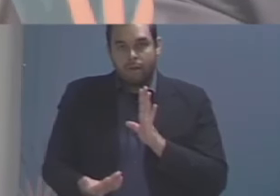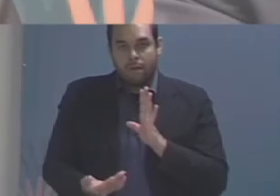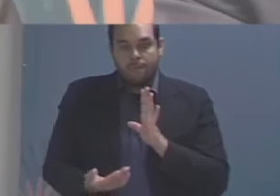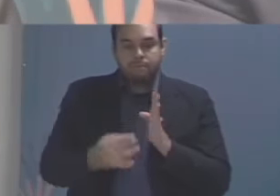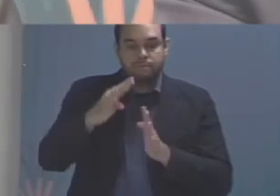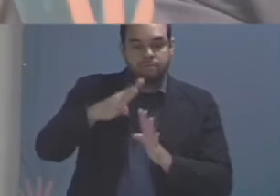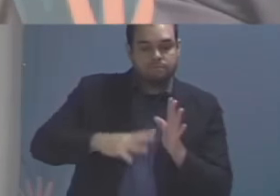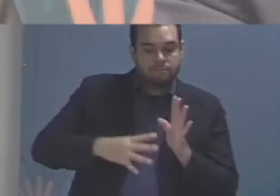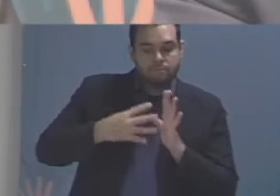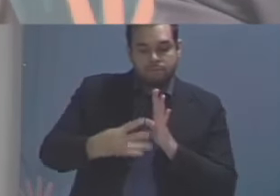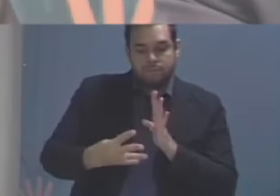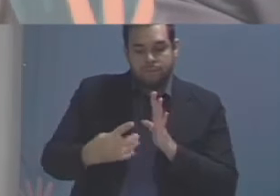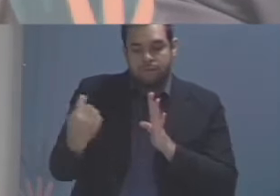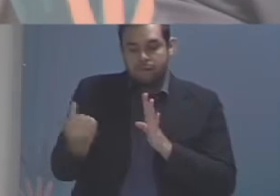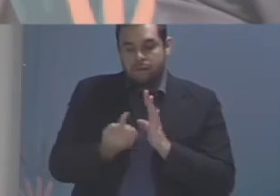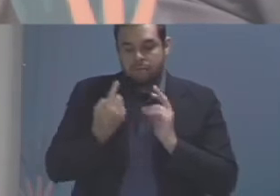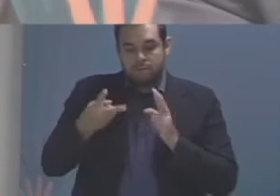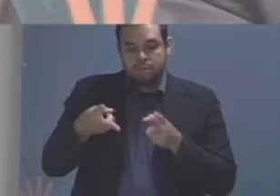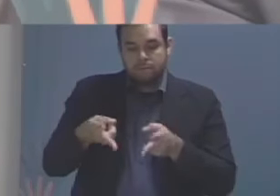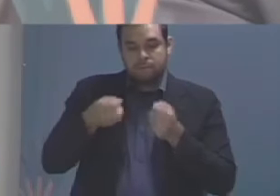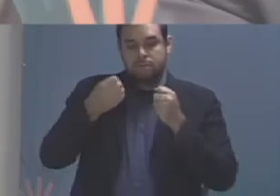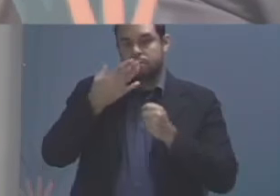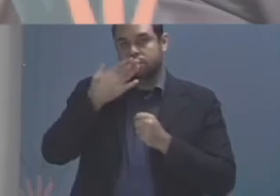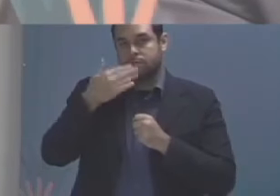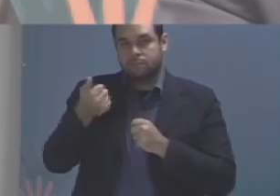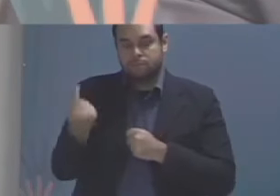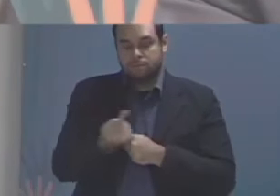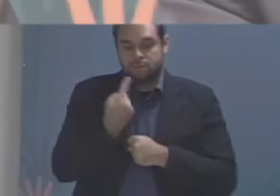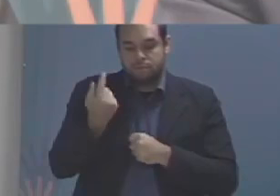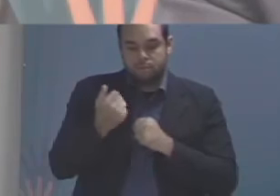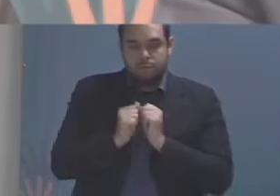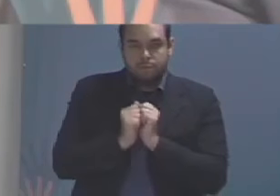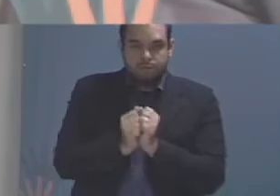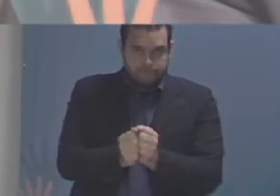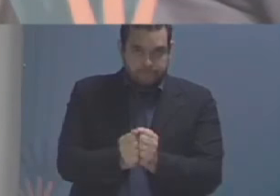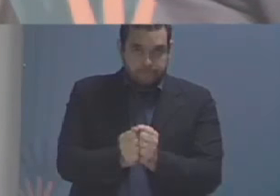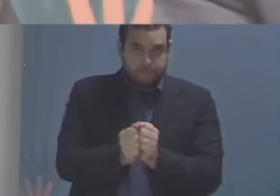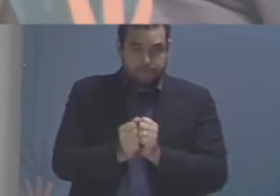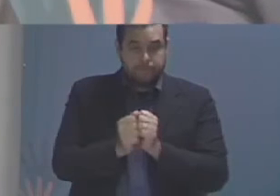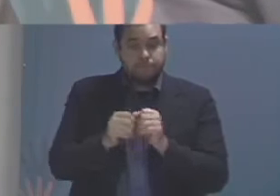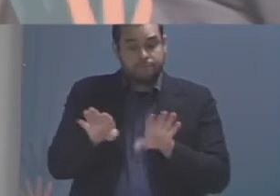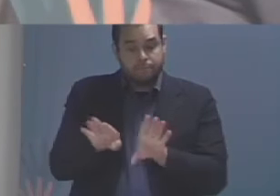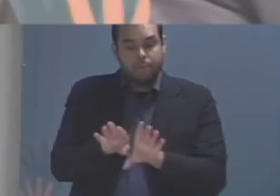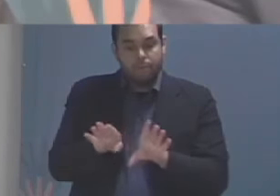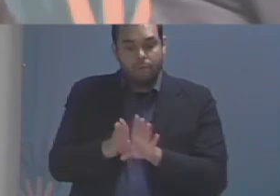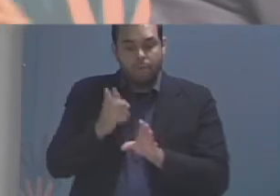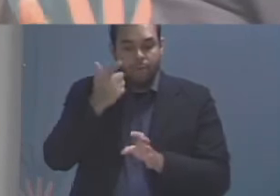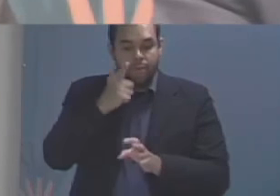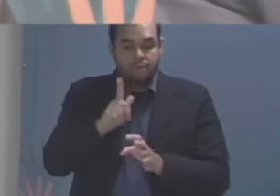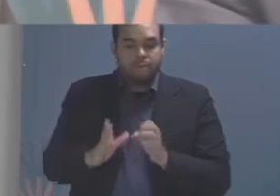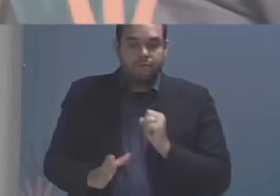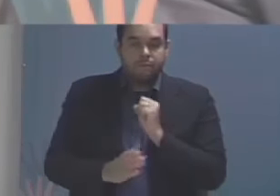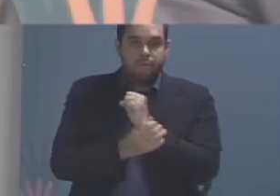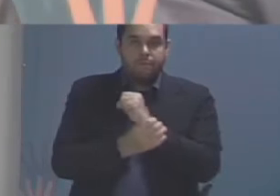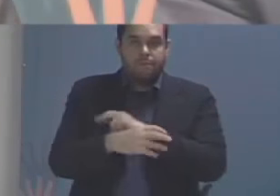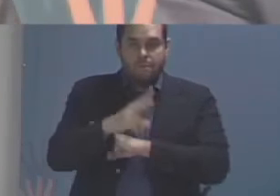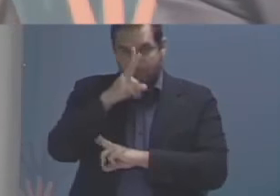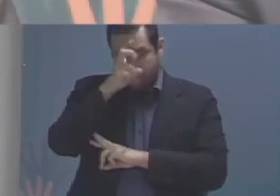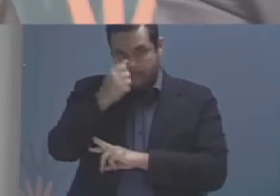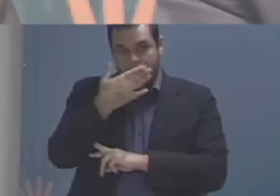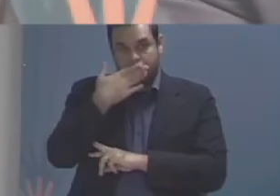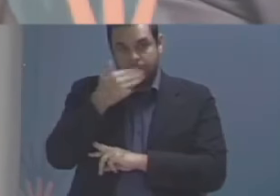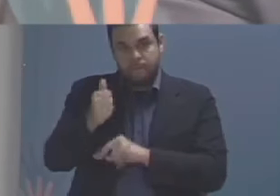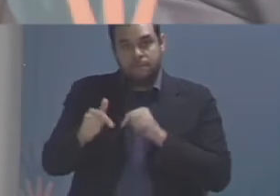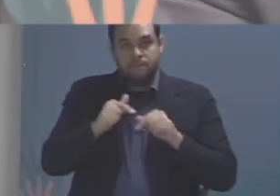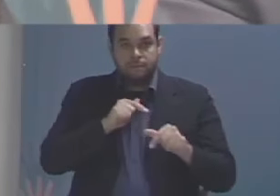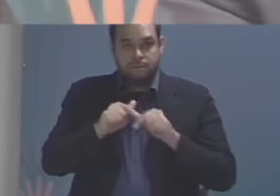esse mapeamento para a gente se aproximar cada vez mais da nossa categoria e, consequentemente, nós conseguirmos fortalecer o vínculo